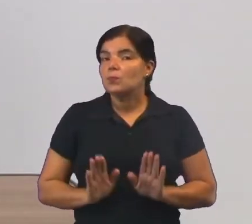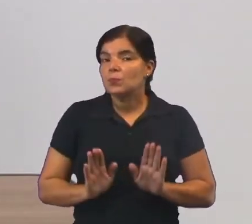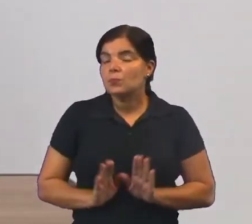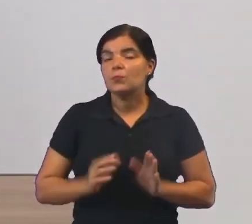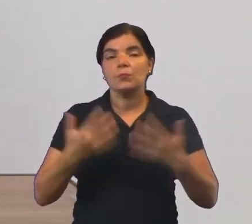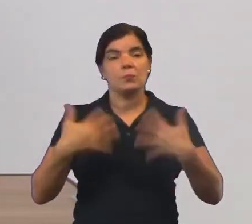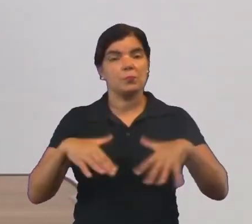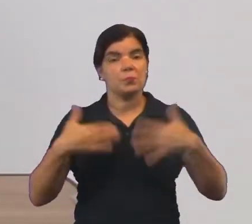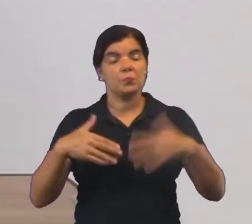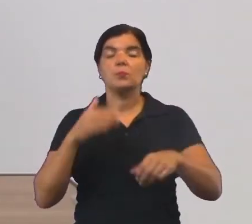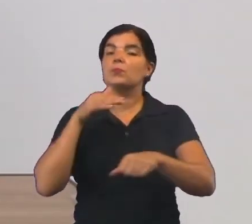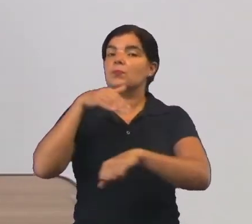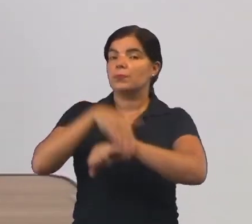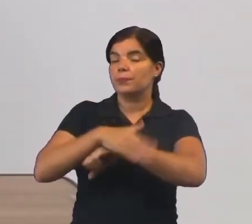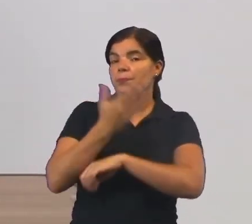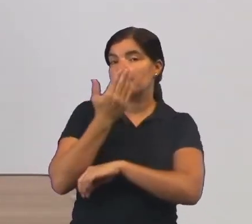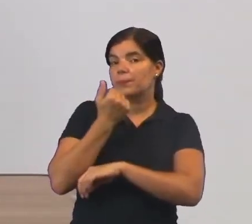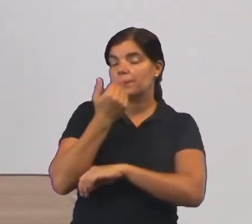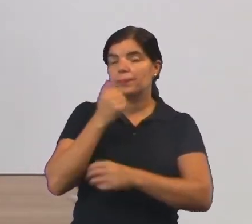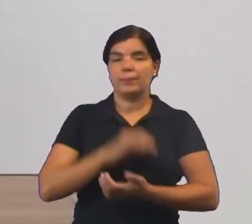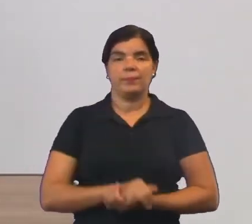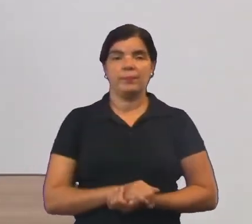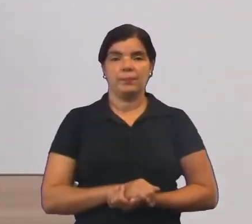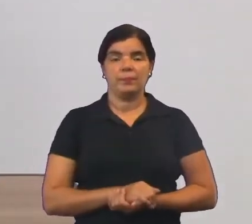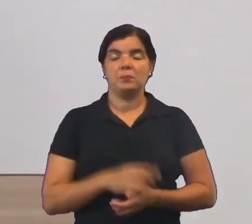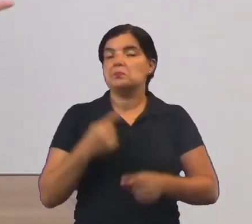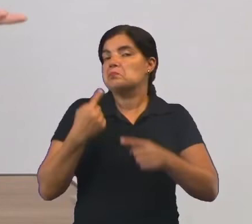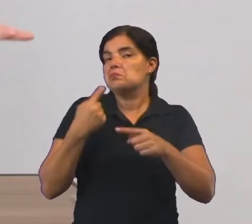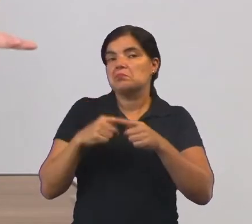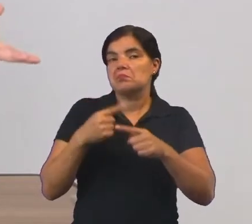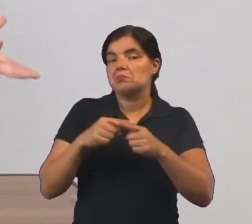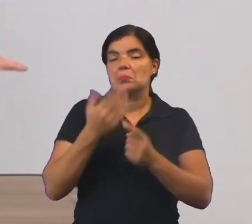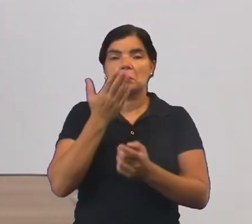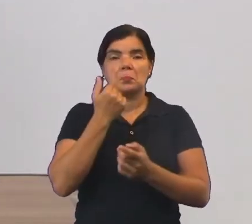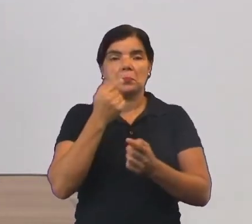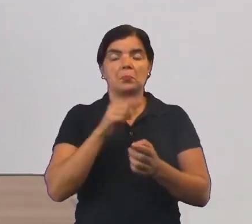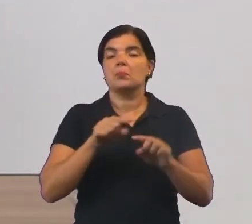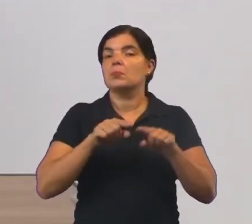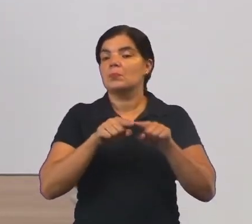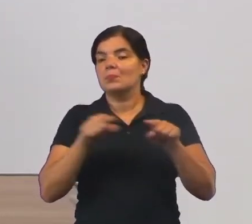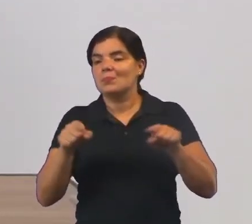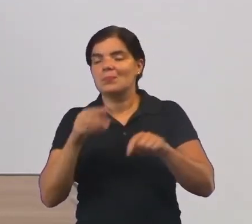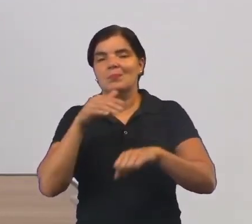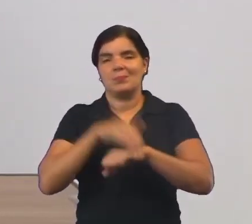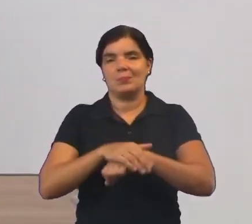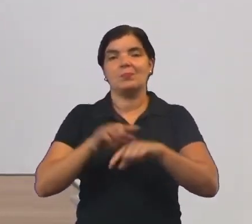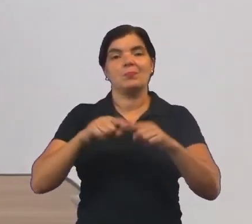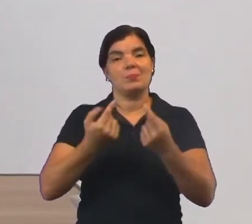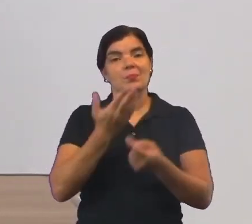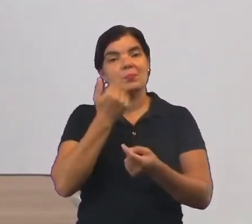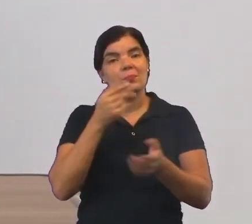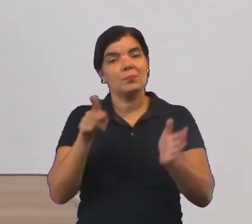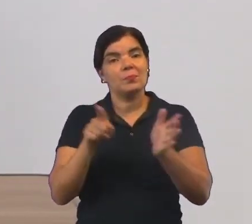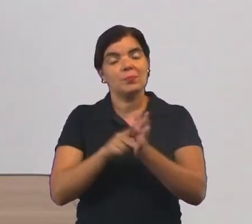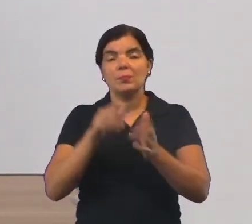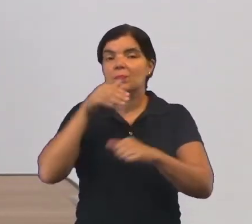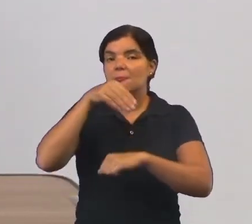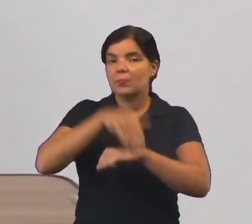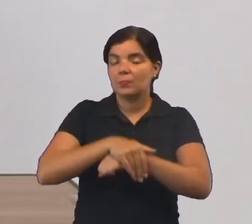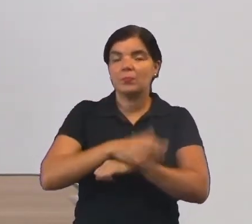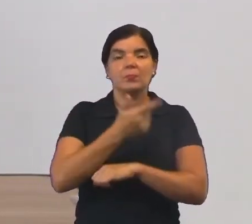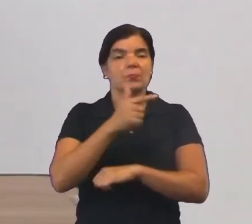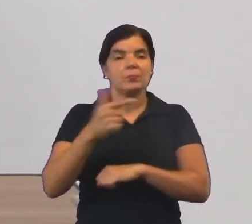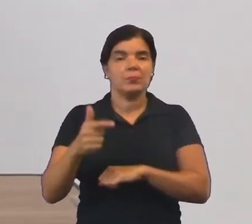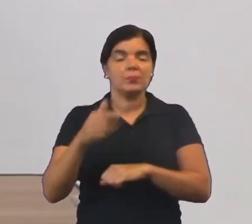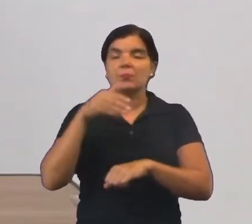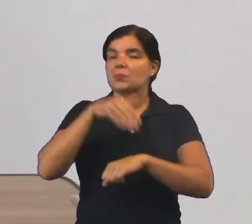tanto que comeu até à noite, né? Não é que ele comia durante a noite, ele comeu à noite inteira. Então eles